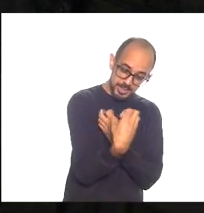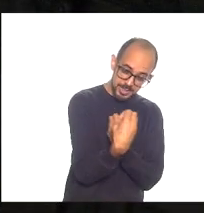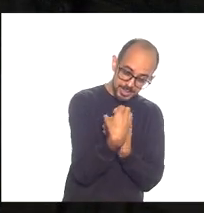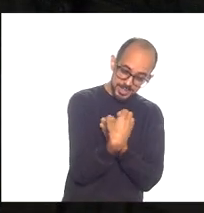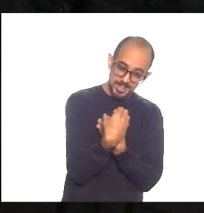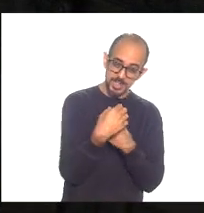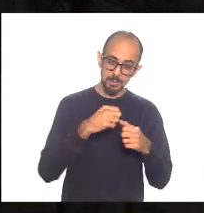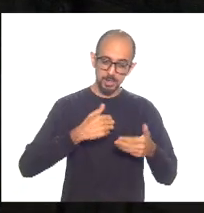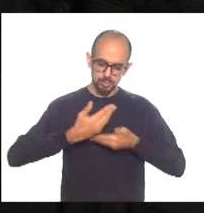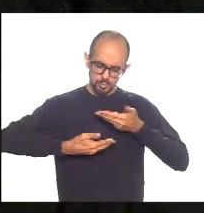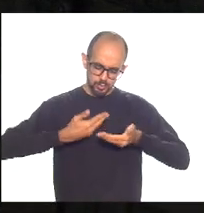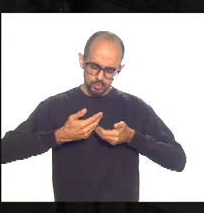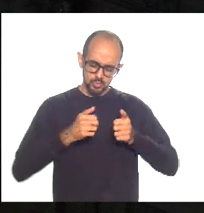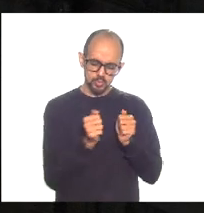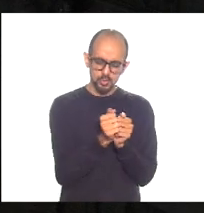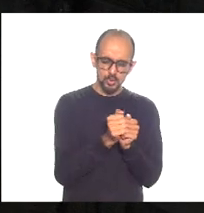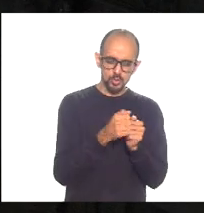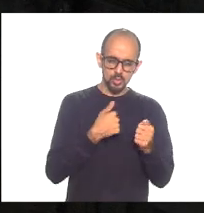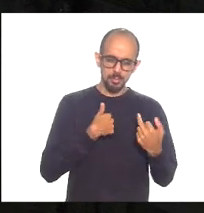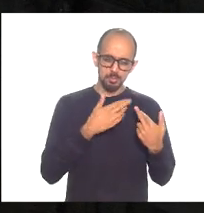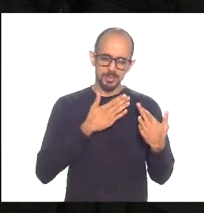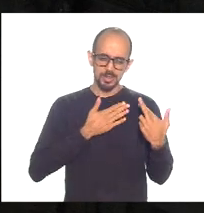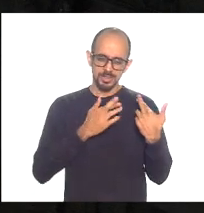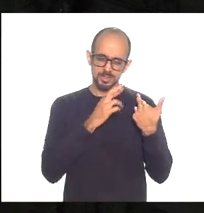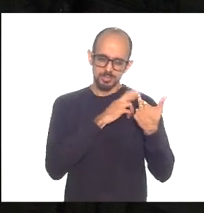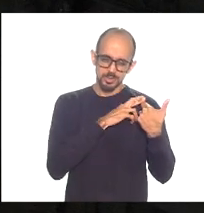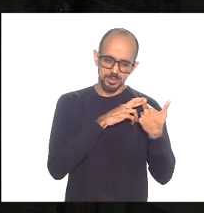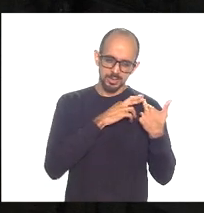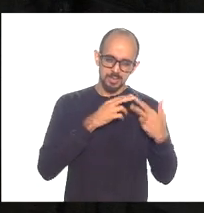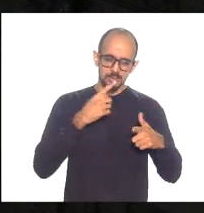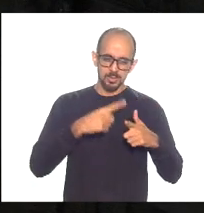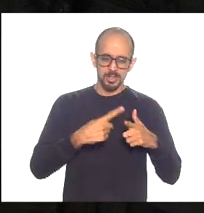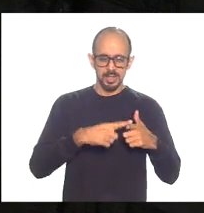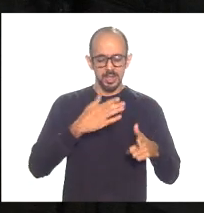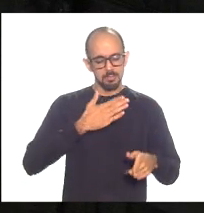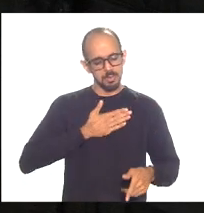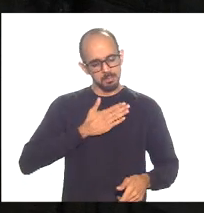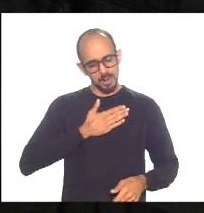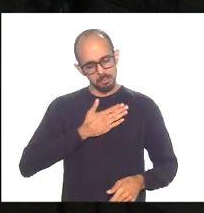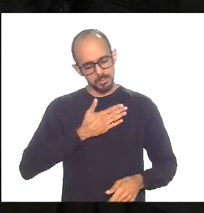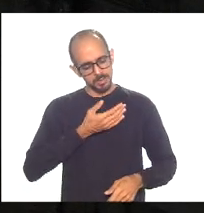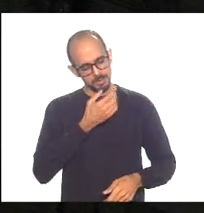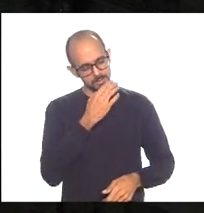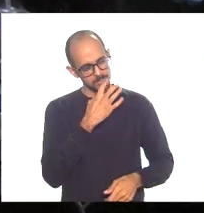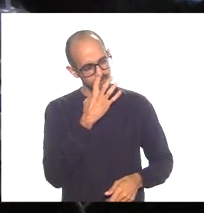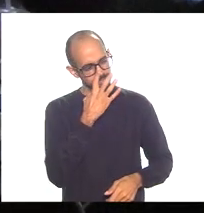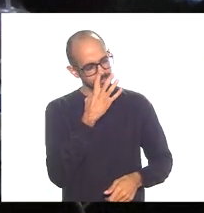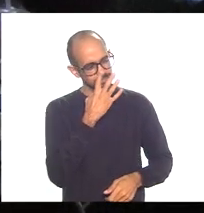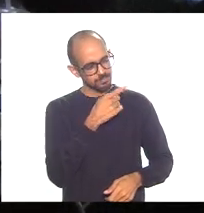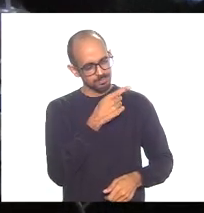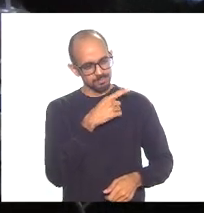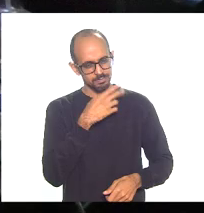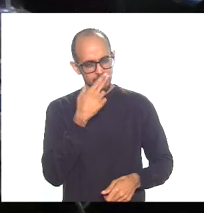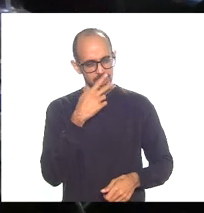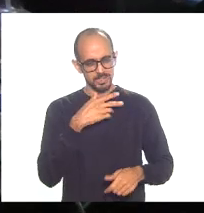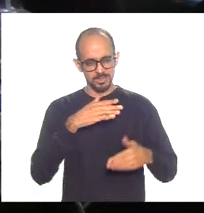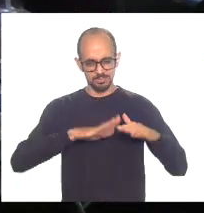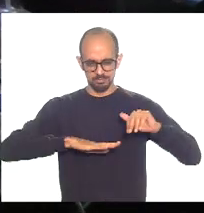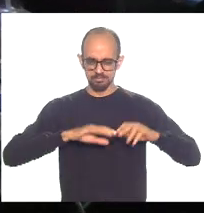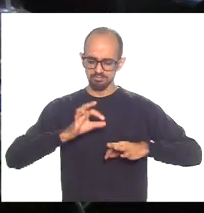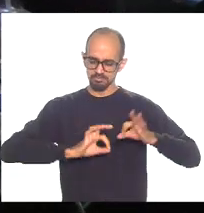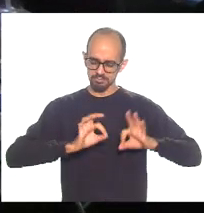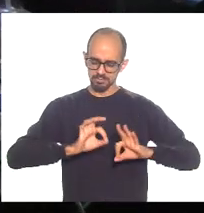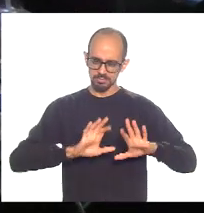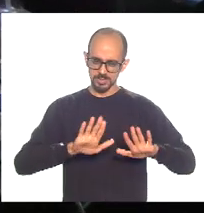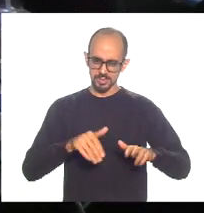tarefa que me foi atribuída agora, porque ele me parece uma pessoa muito preparada. Obrigado, deputado. Deputado Pedro Ricardo